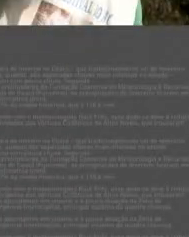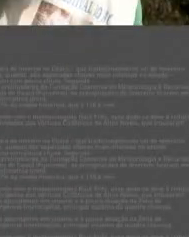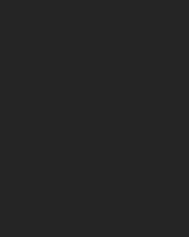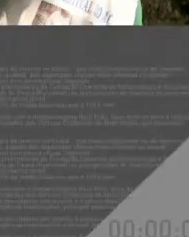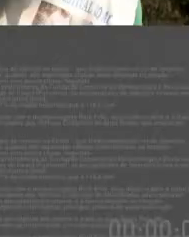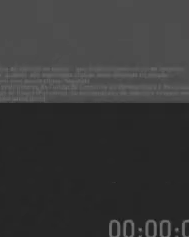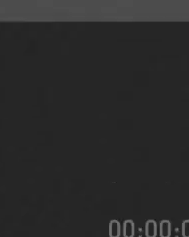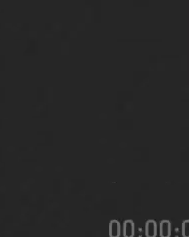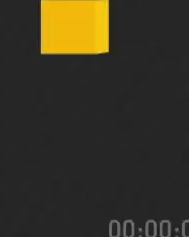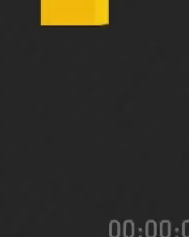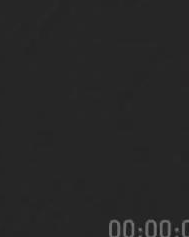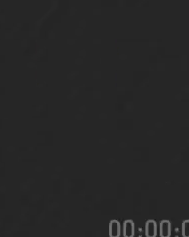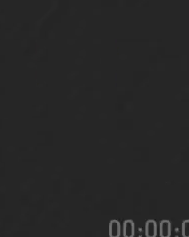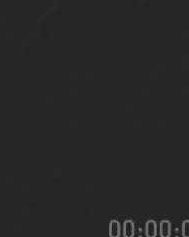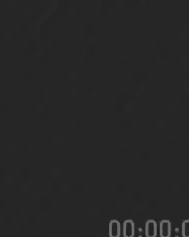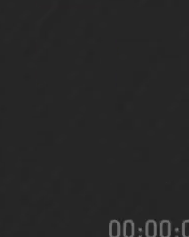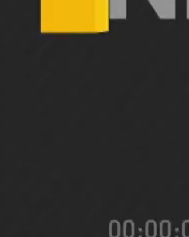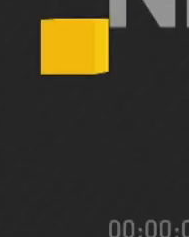ae